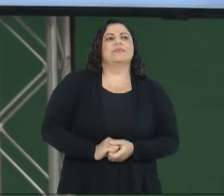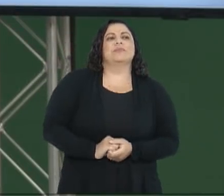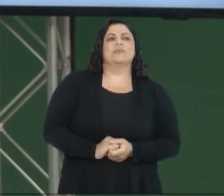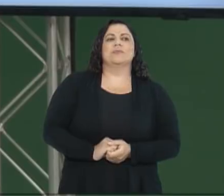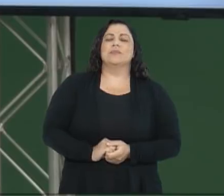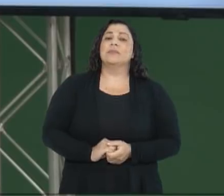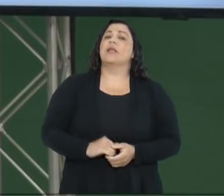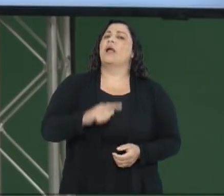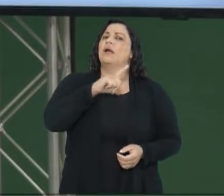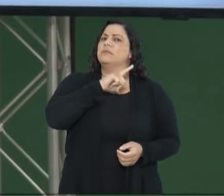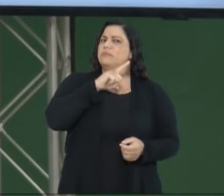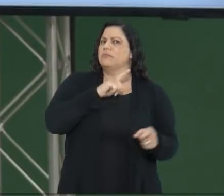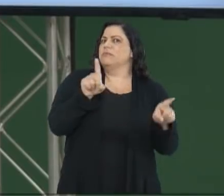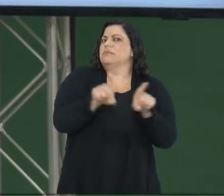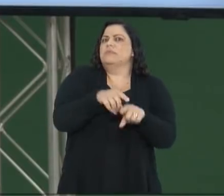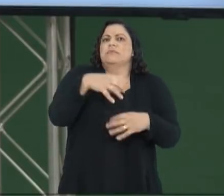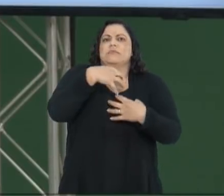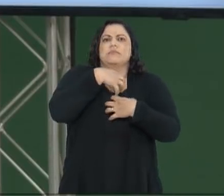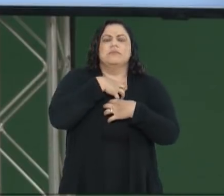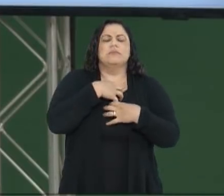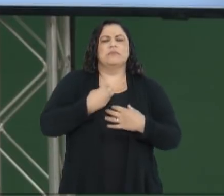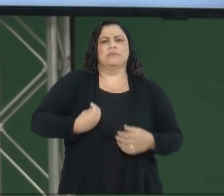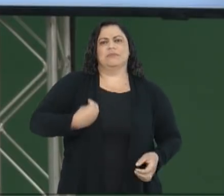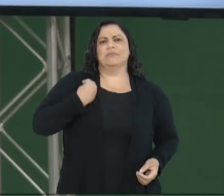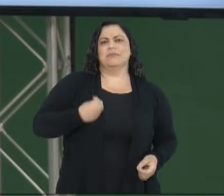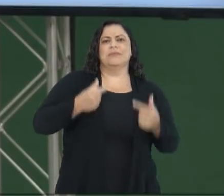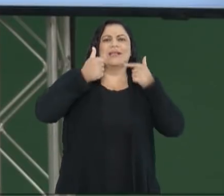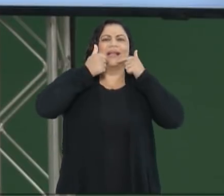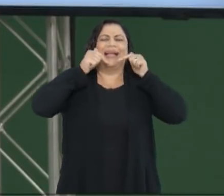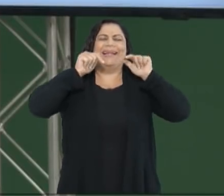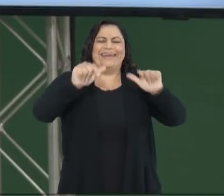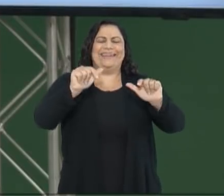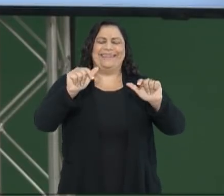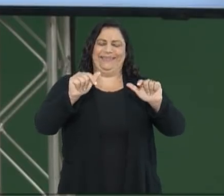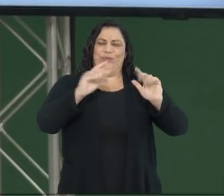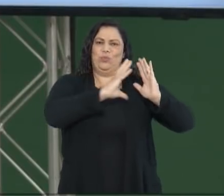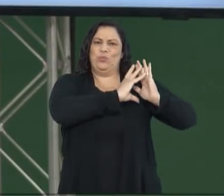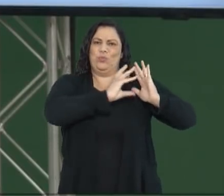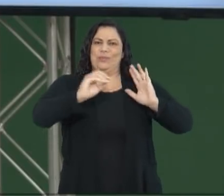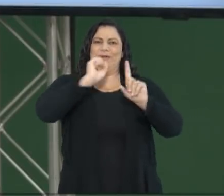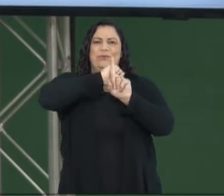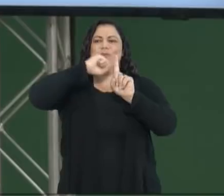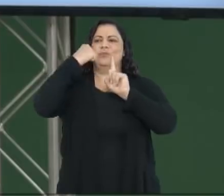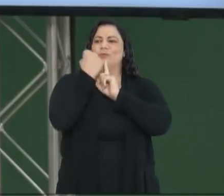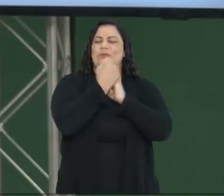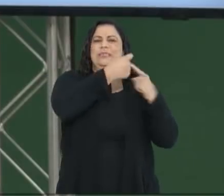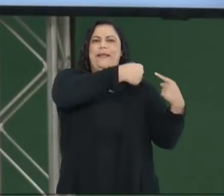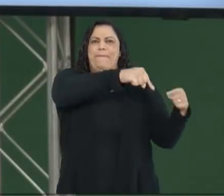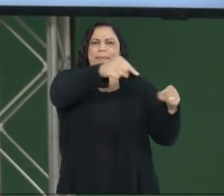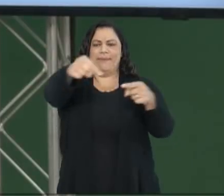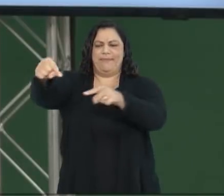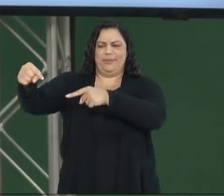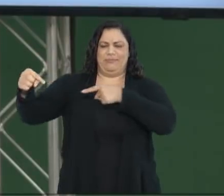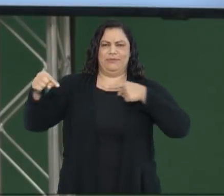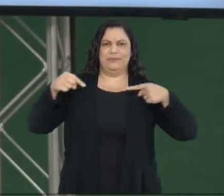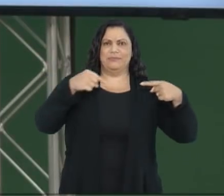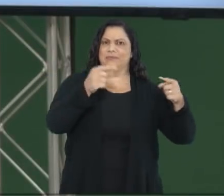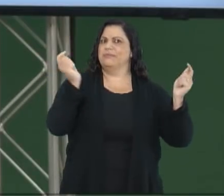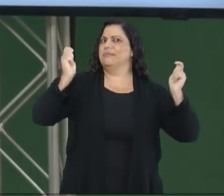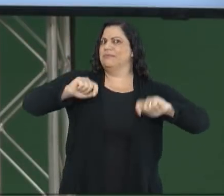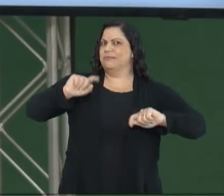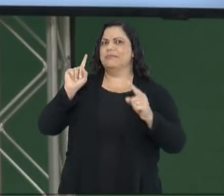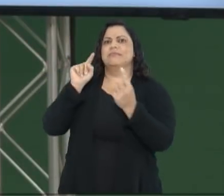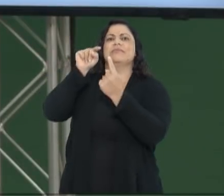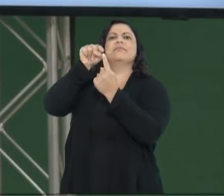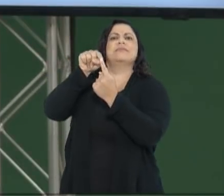falamos desses modos de vida, língua, modelos sociais e políticos, são os indicadores dessas